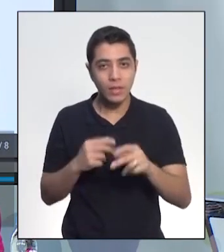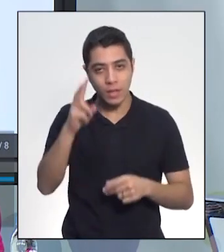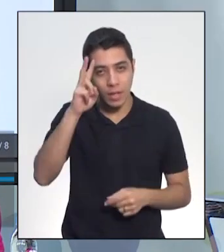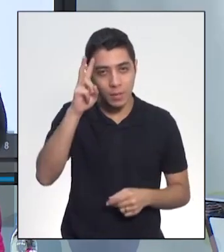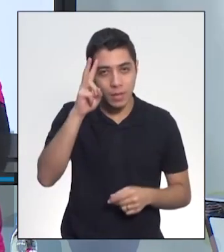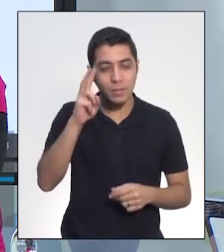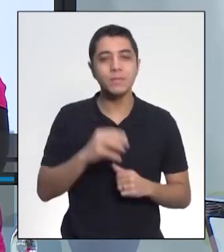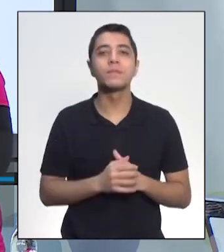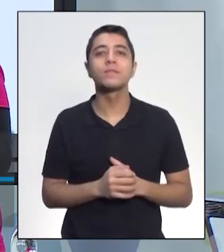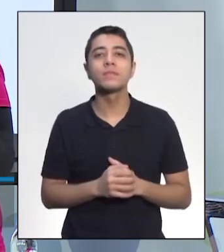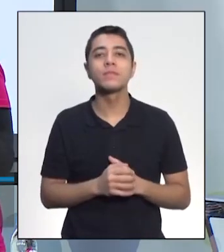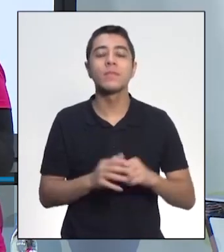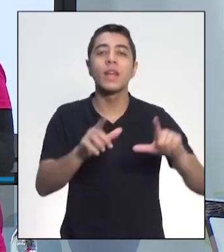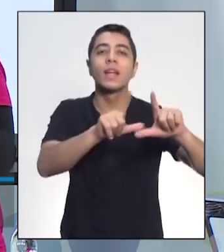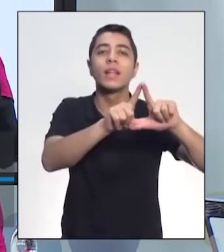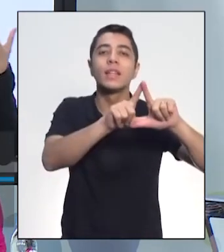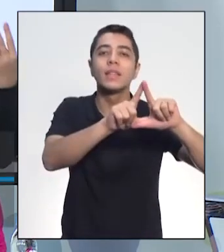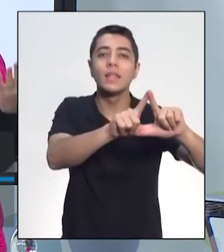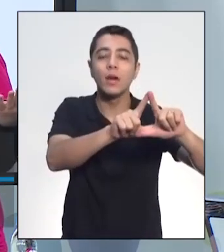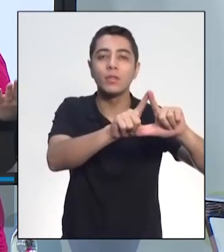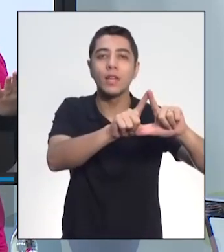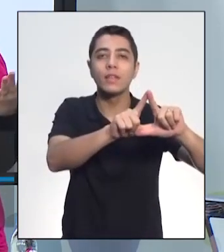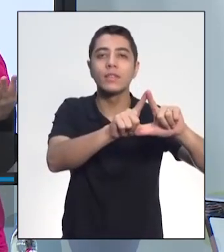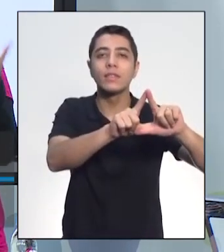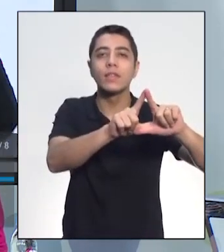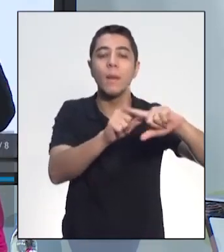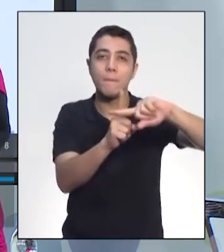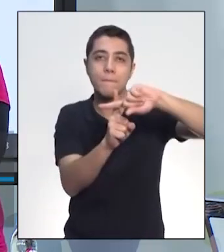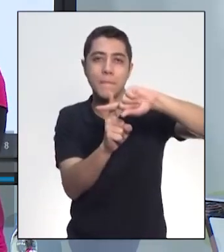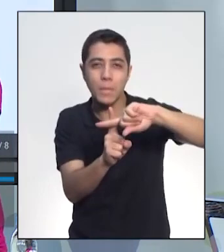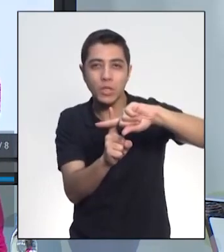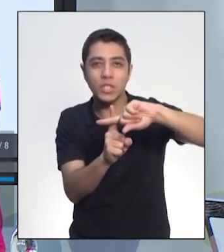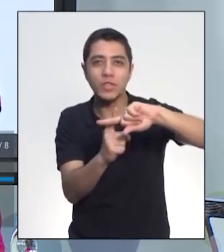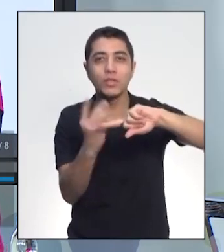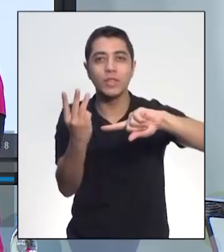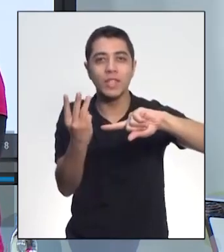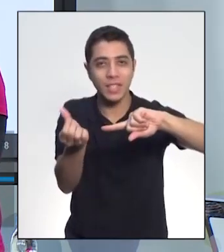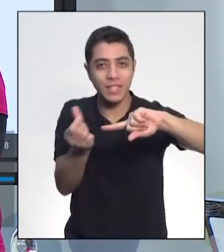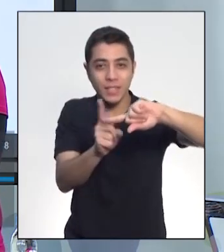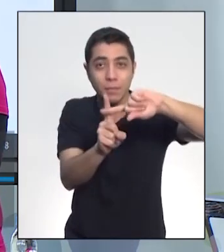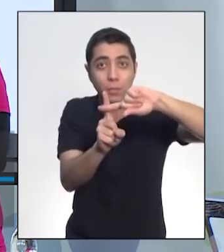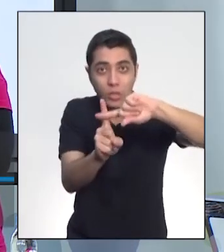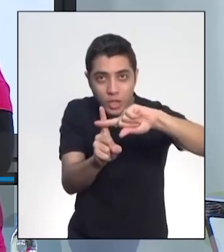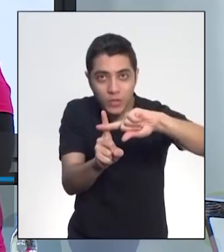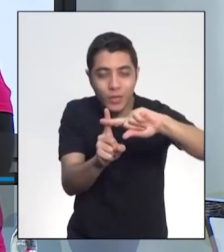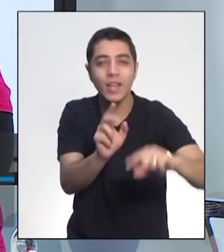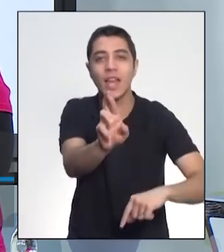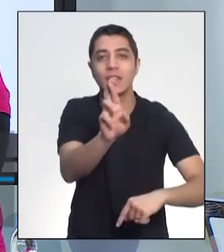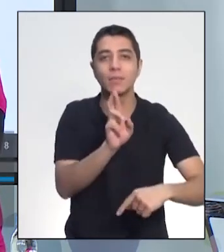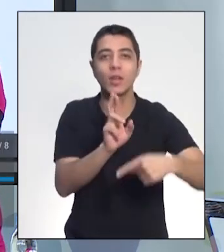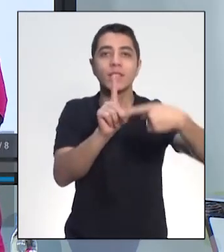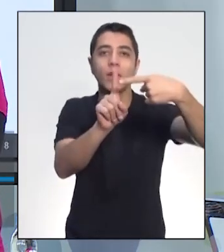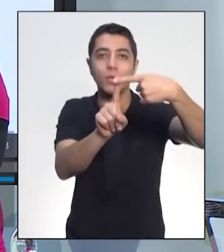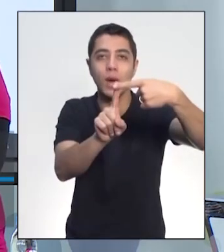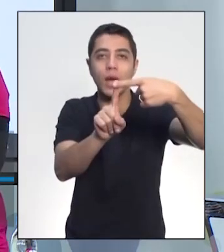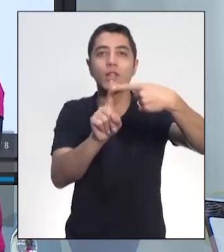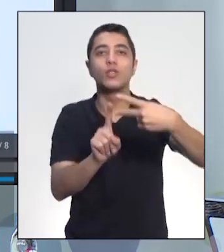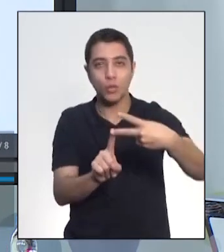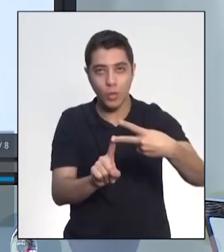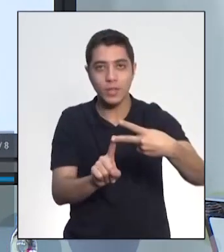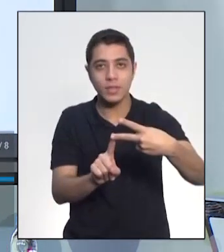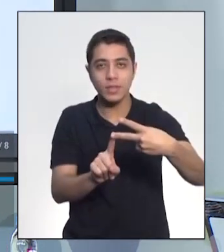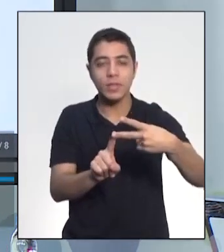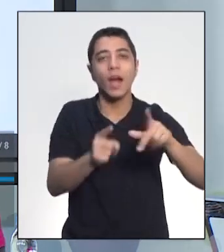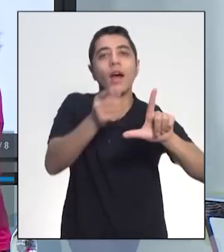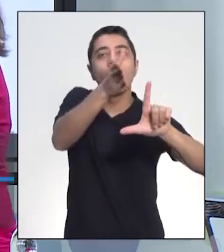um único lugar. Nenhuma resposta, não cruzo o eixo x. A parábola existe, mas não cruzo o eixo x. Tudo bem? Podemos